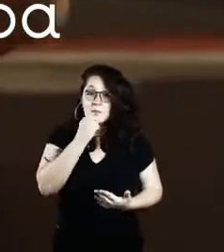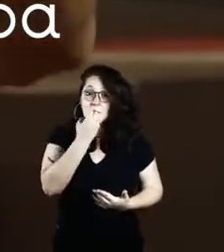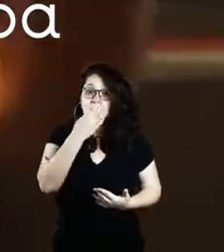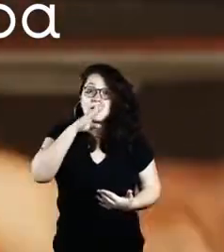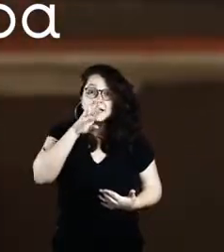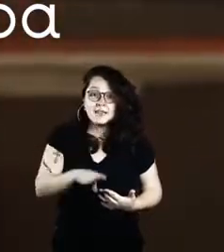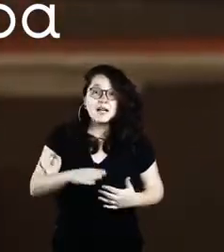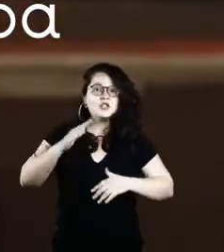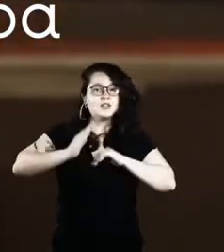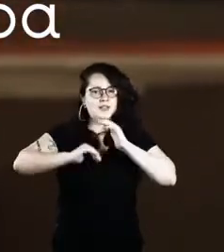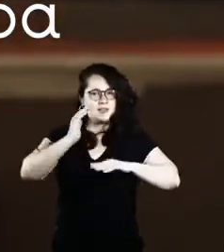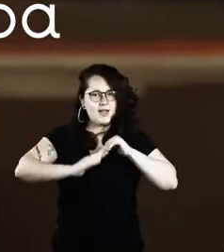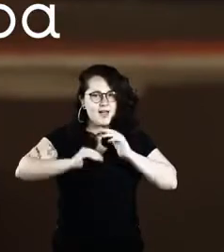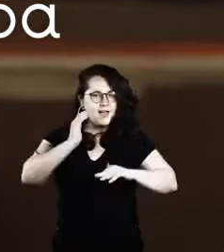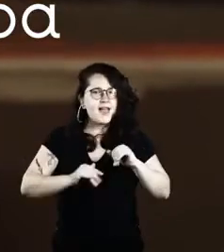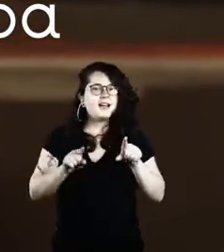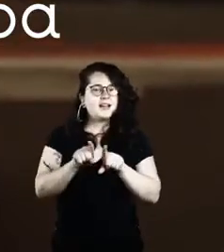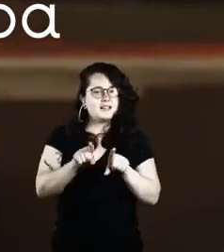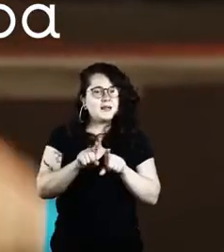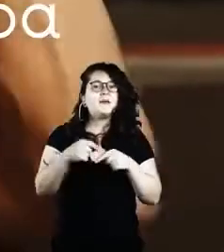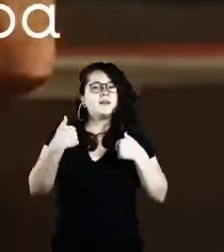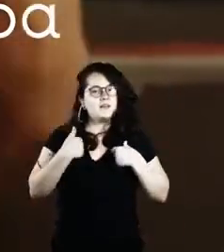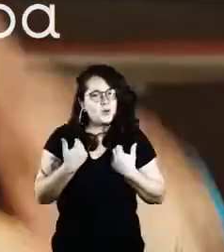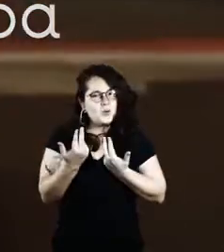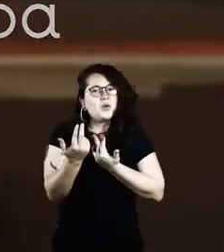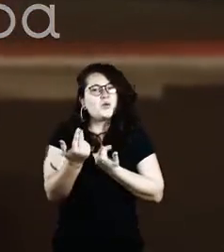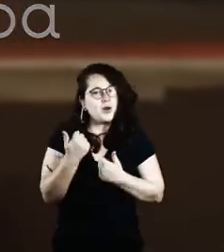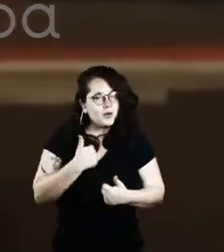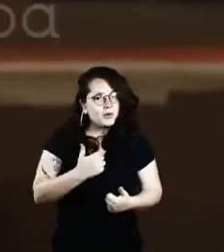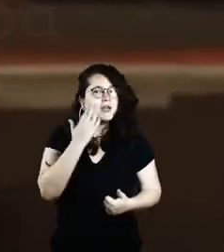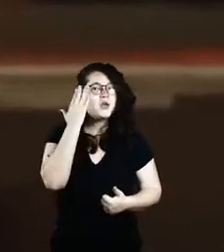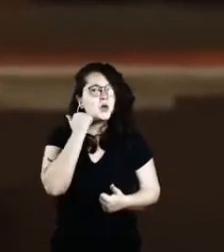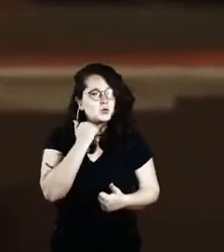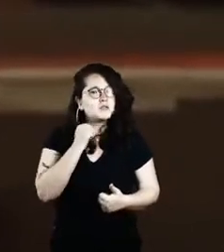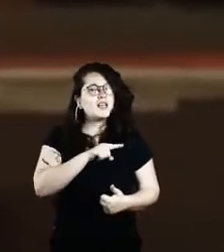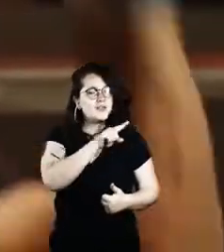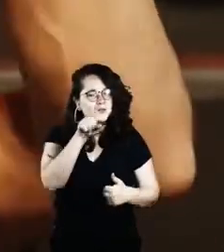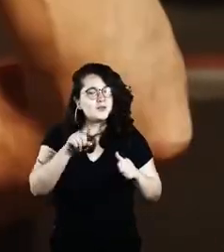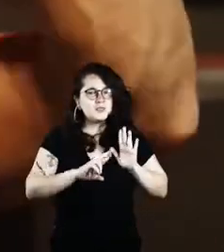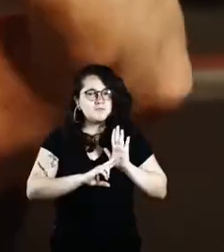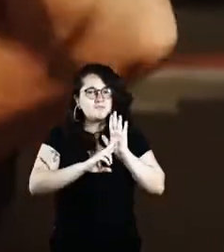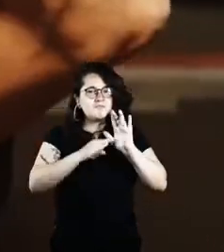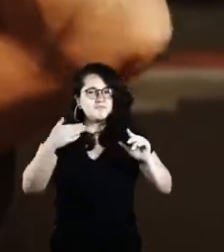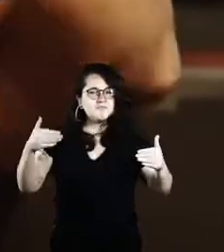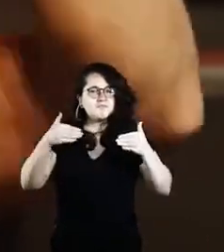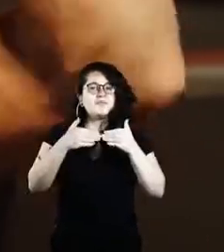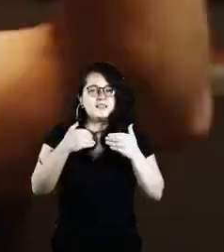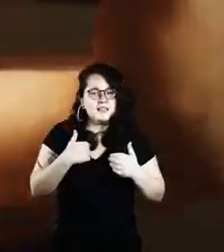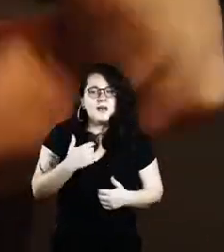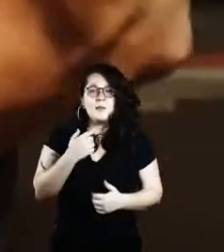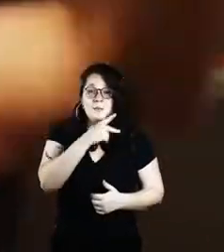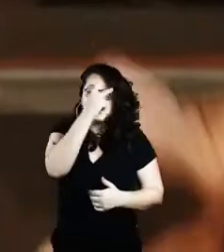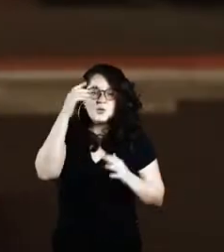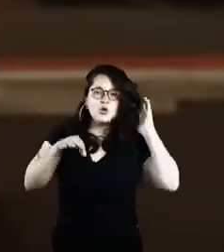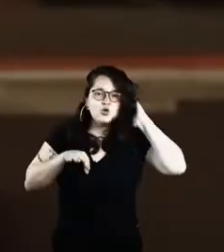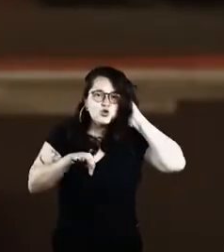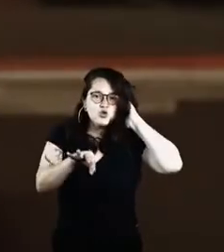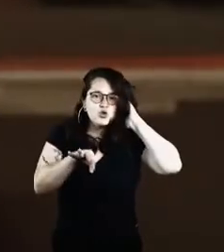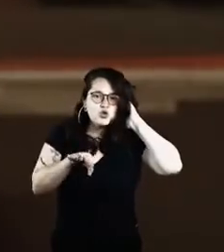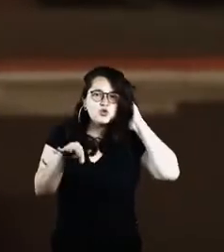pessoal da técnica, porque eu também sou técnico, então vocês me representam aqui, tá certo? Obrigado aí ao pessoal do som, da luz,